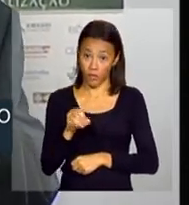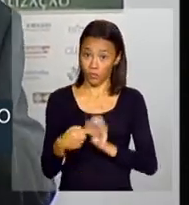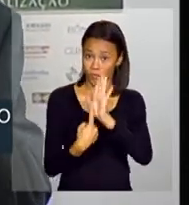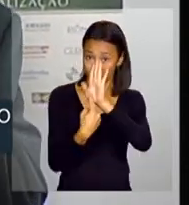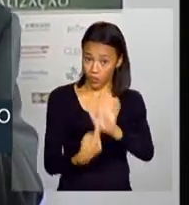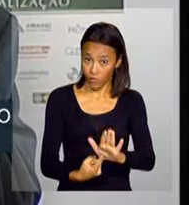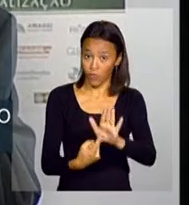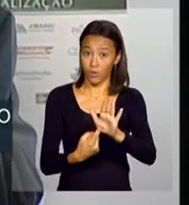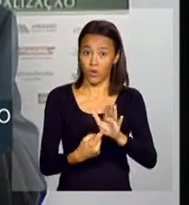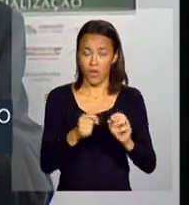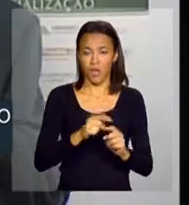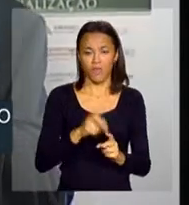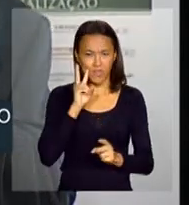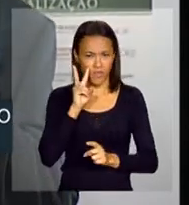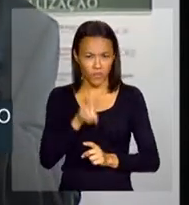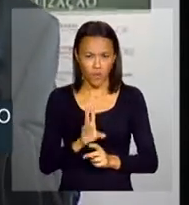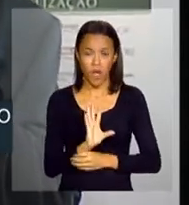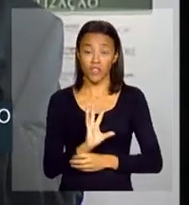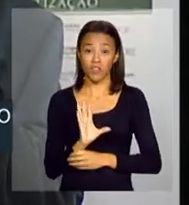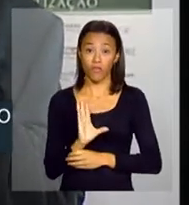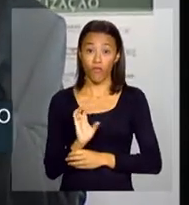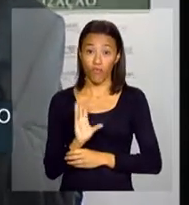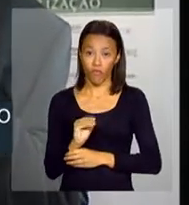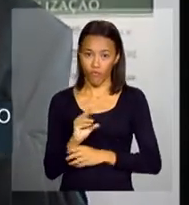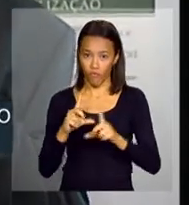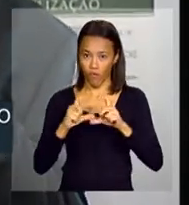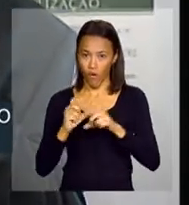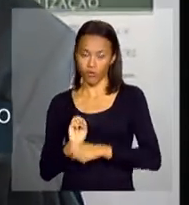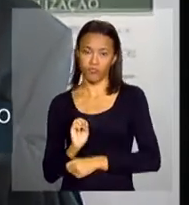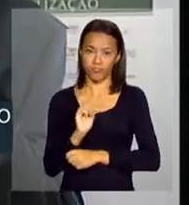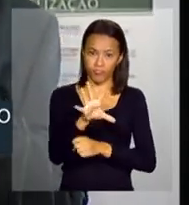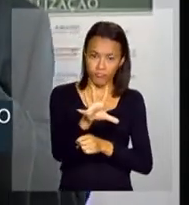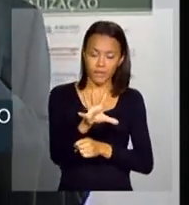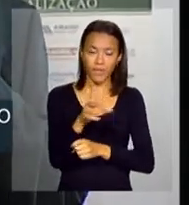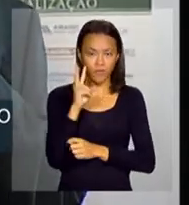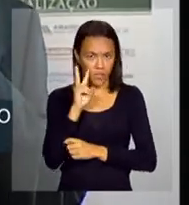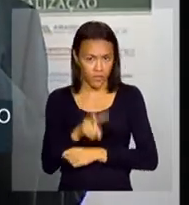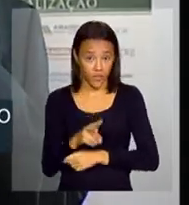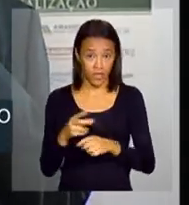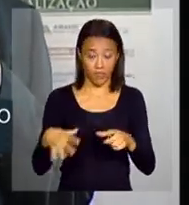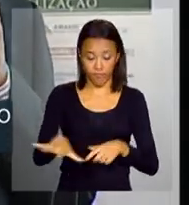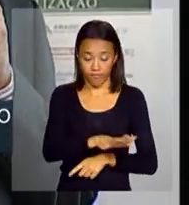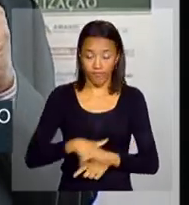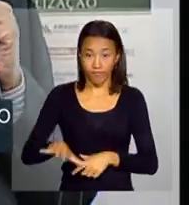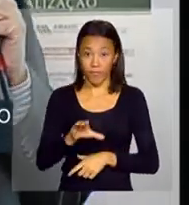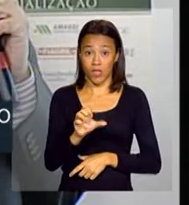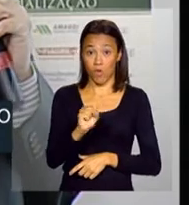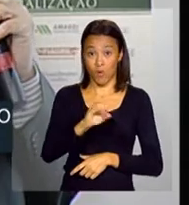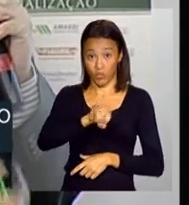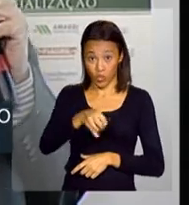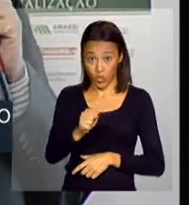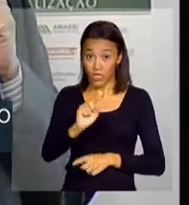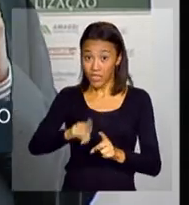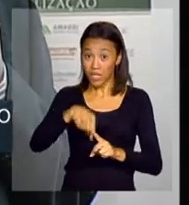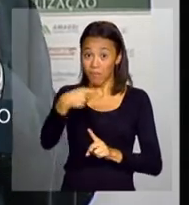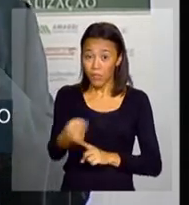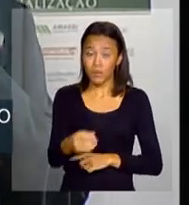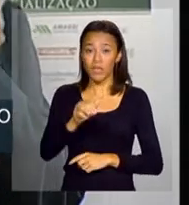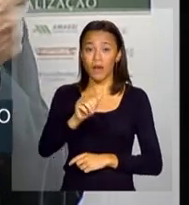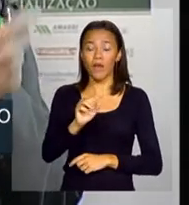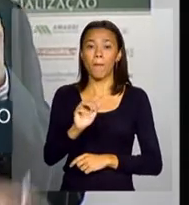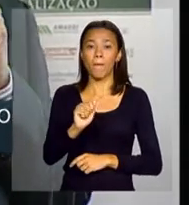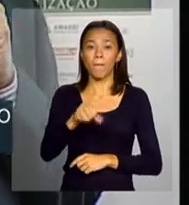de desmatamento provocados por soja, ou ocupados com soja depois da moratória, são muito